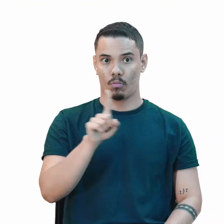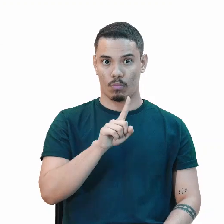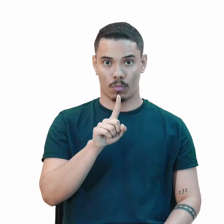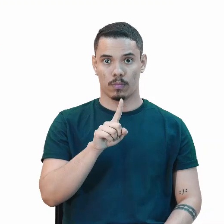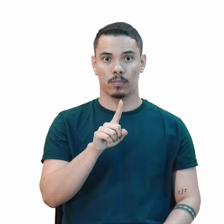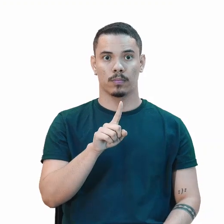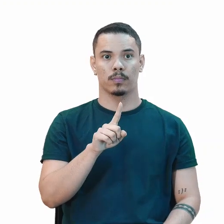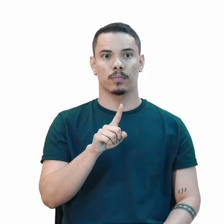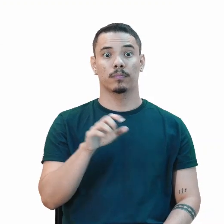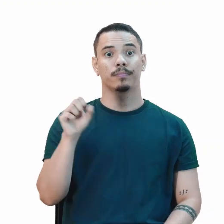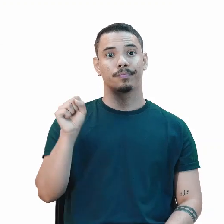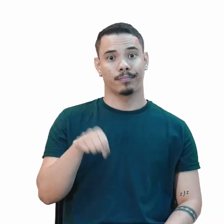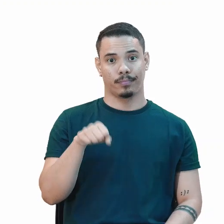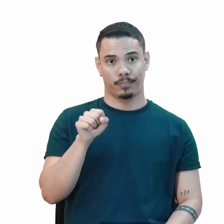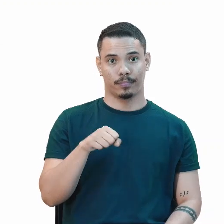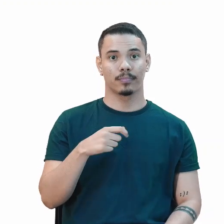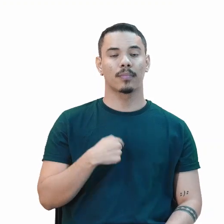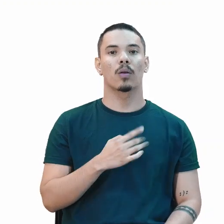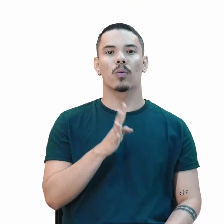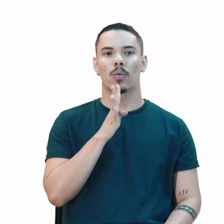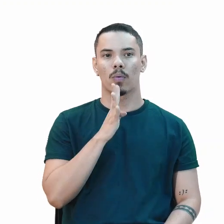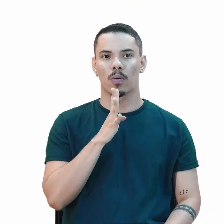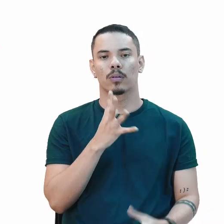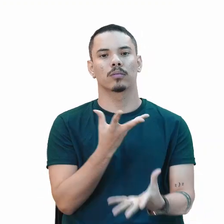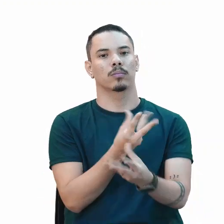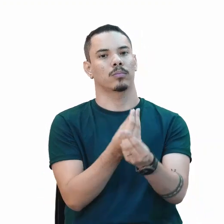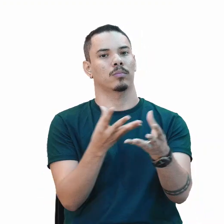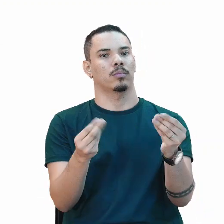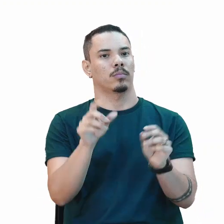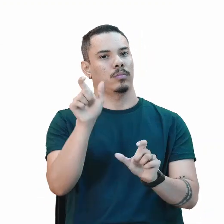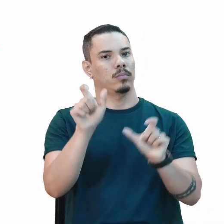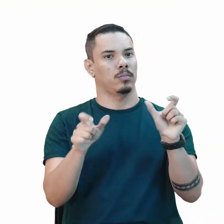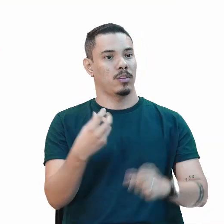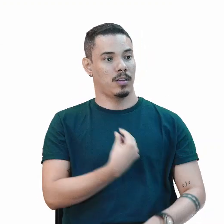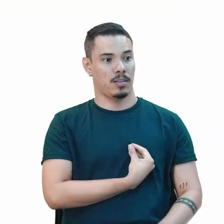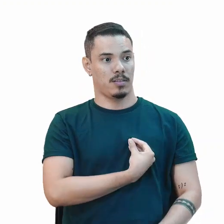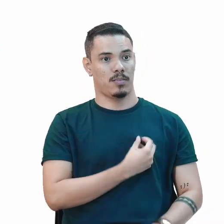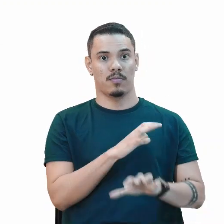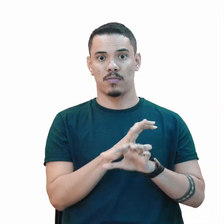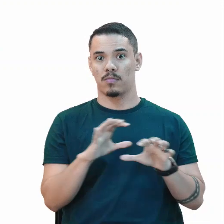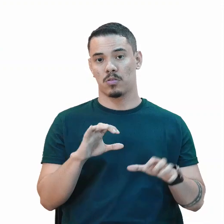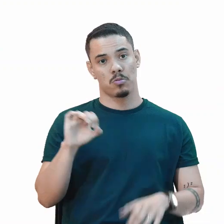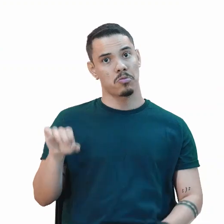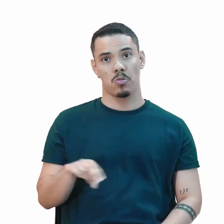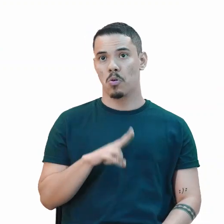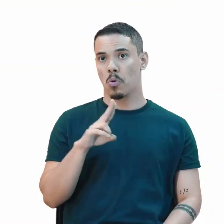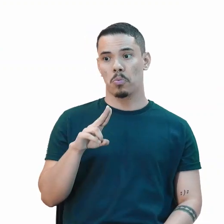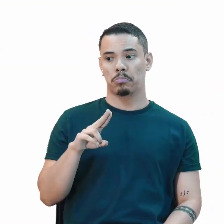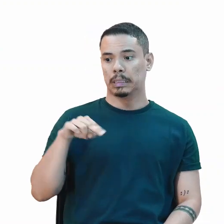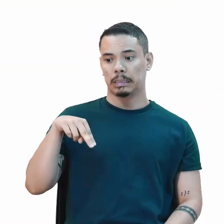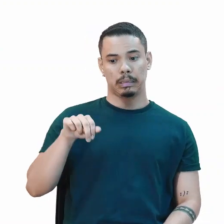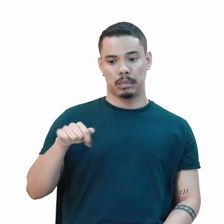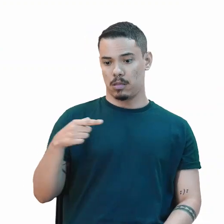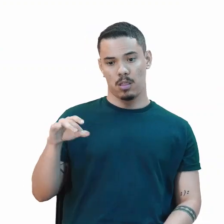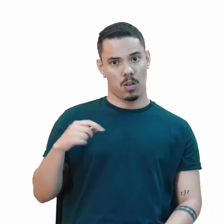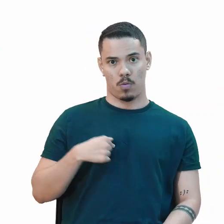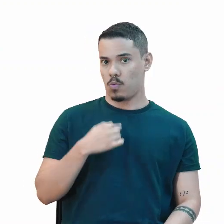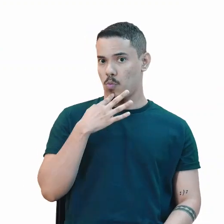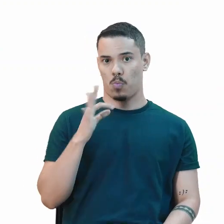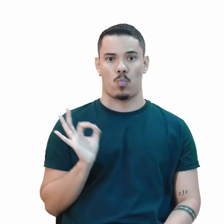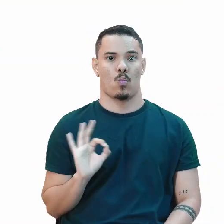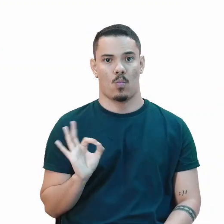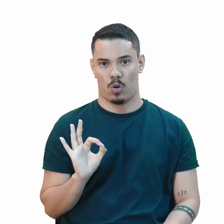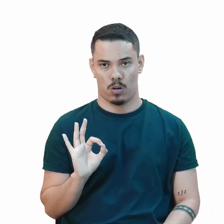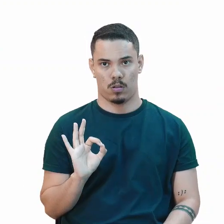Sim, conheço muitas pessoas que vivem assim, ou não conheço ninguém que vive dessa